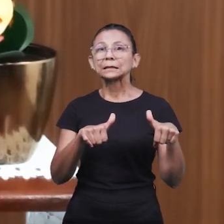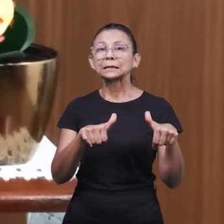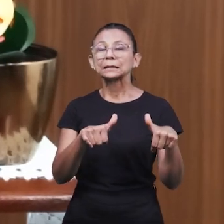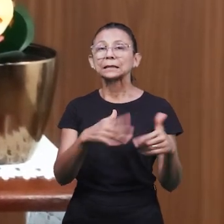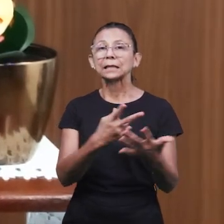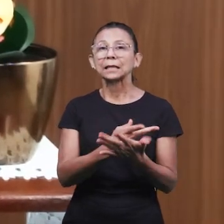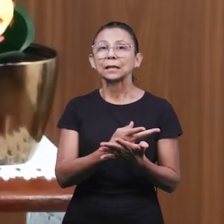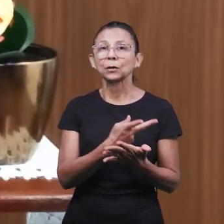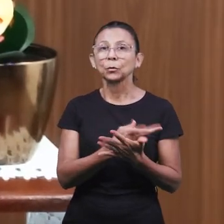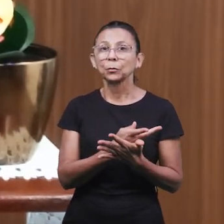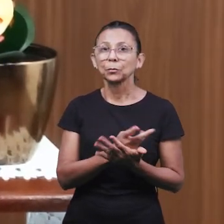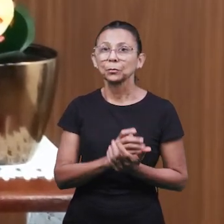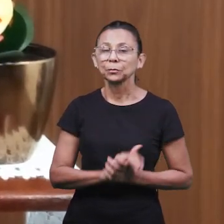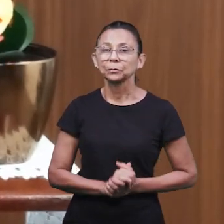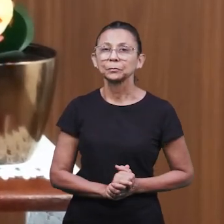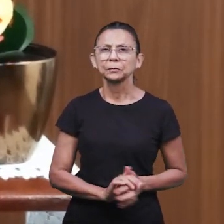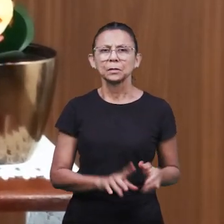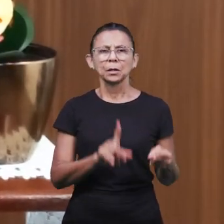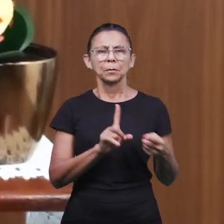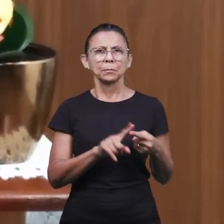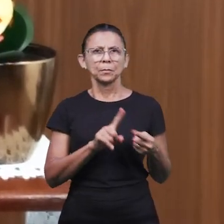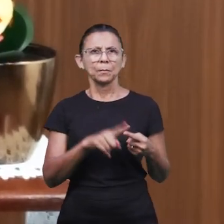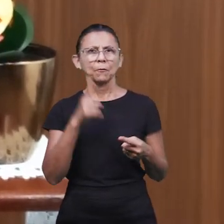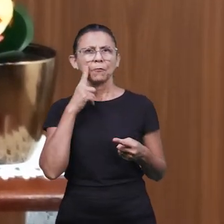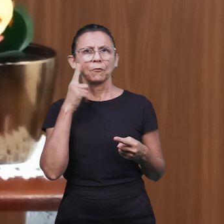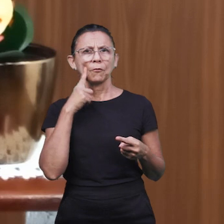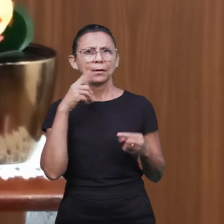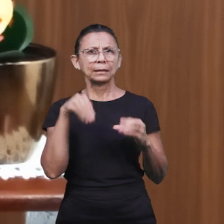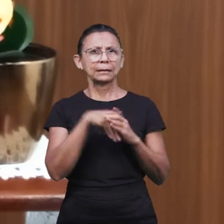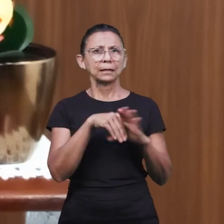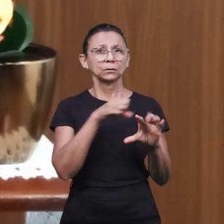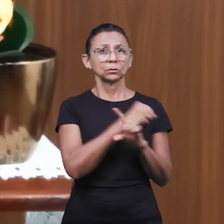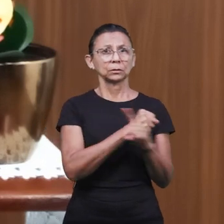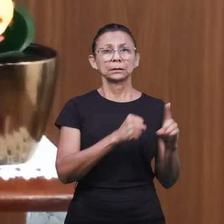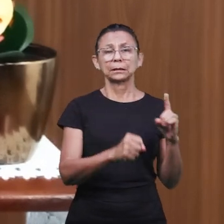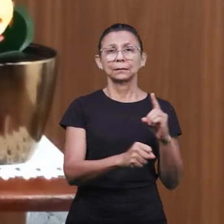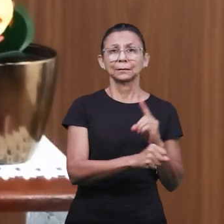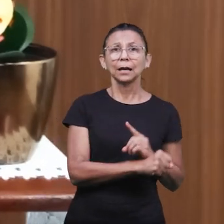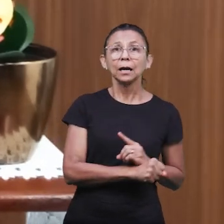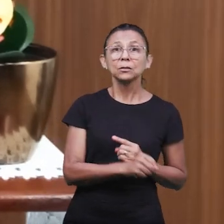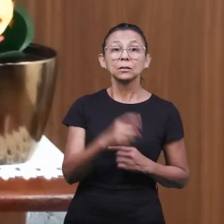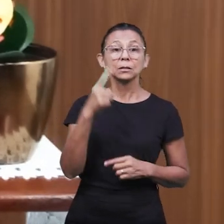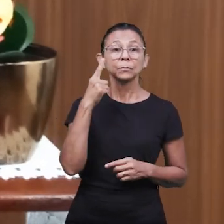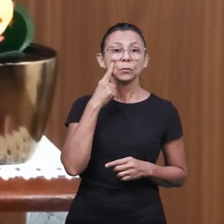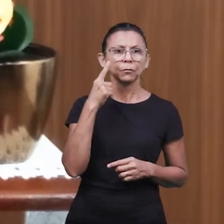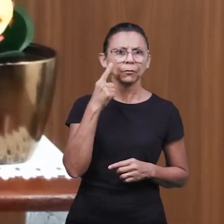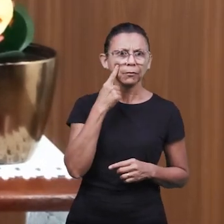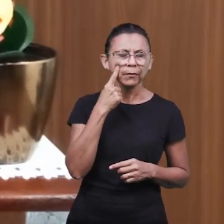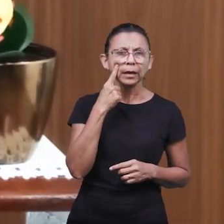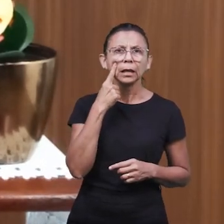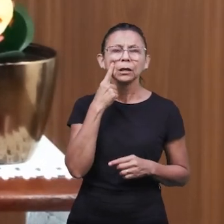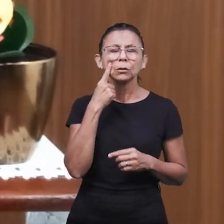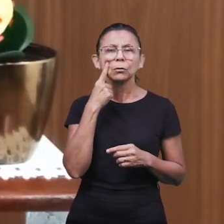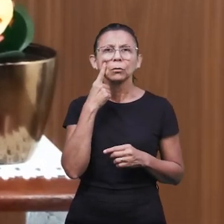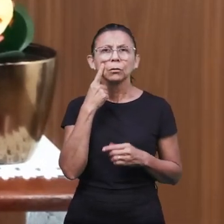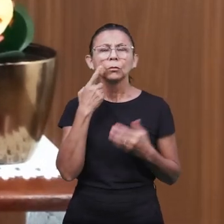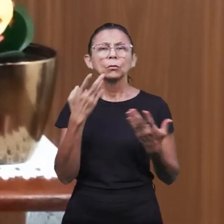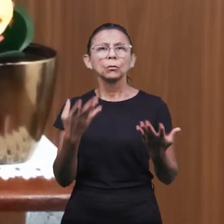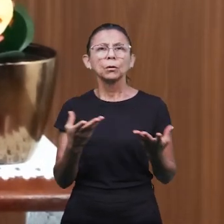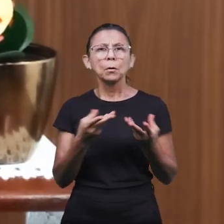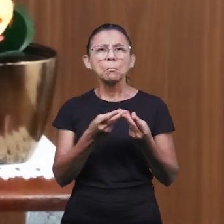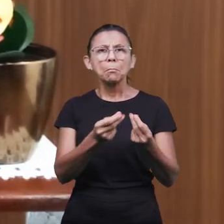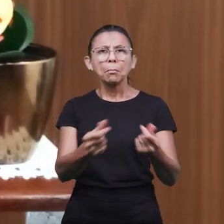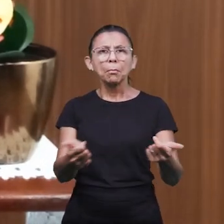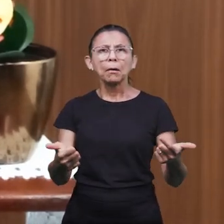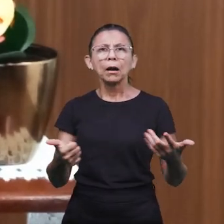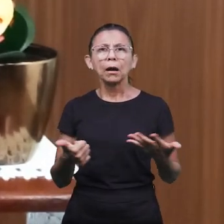erro. A primeira, na sociedade. Nós estamos testemunhando hoje a desconstrução